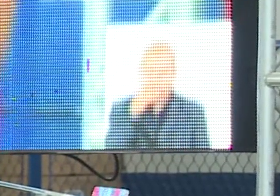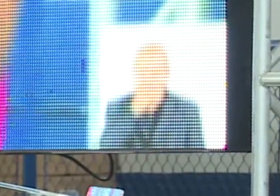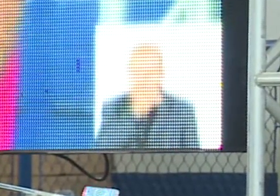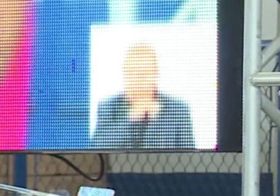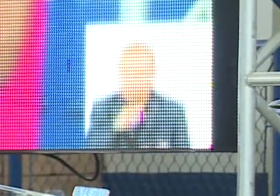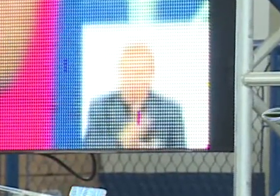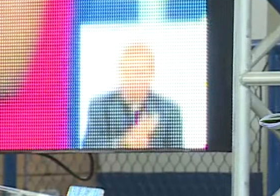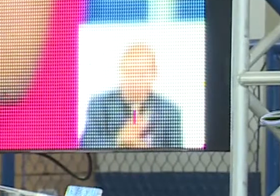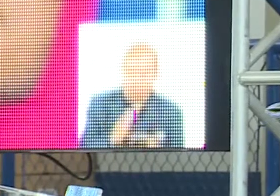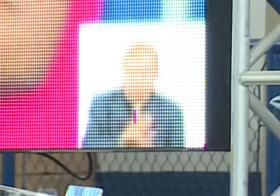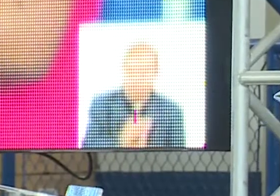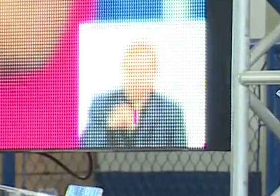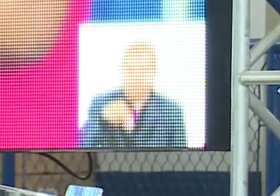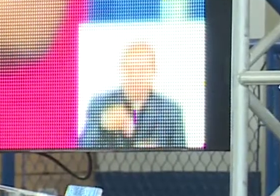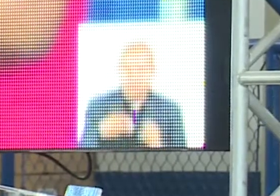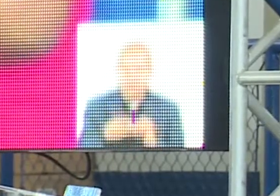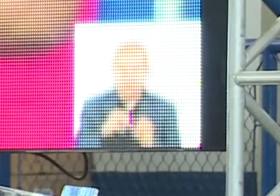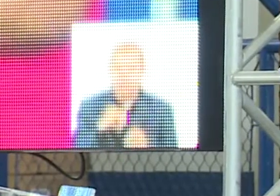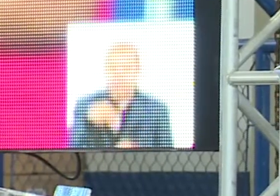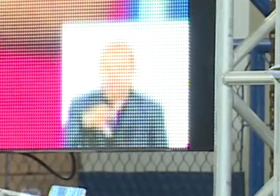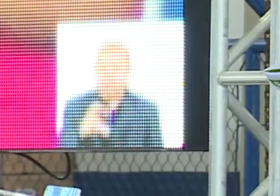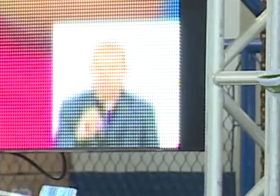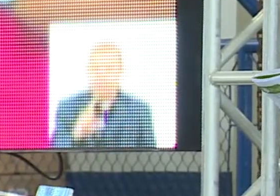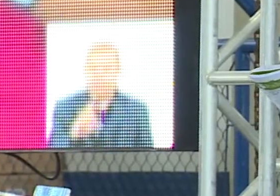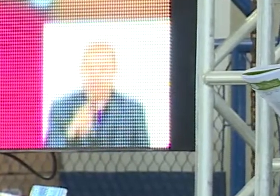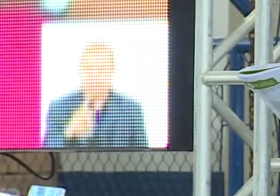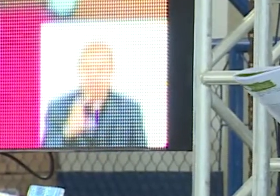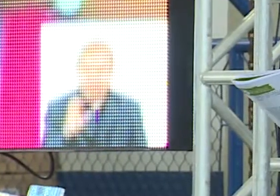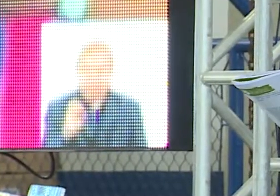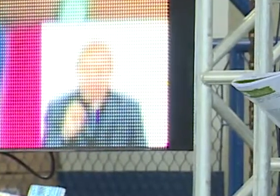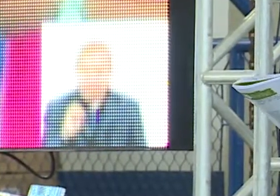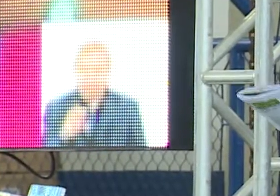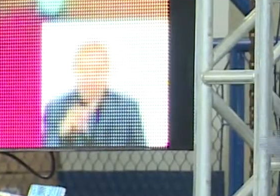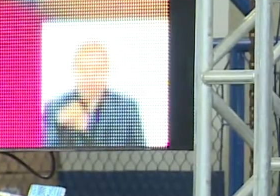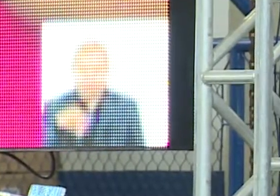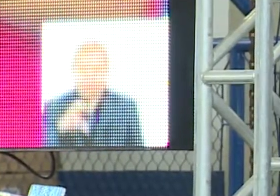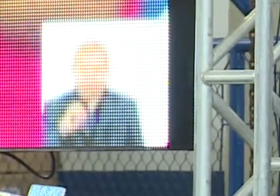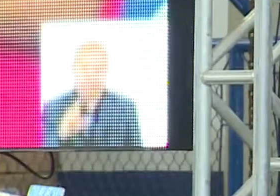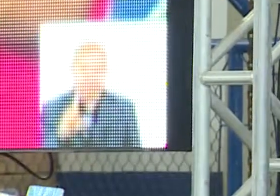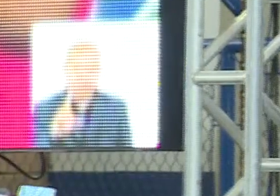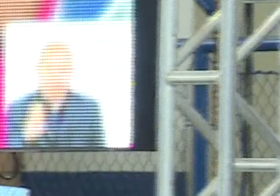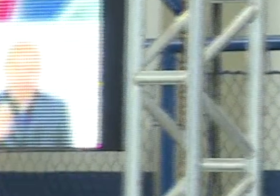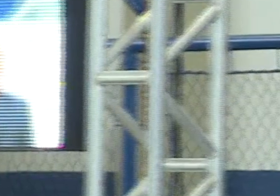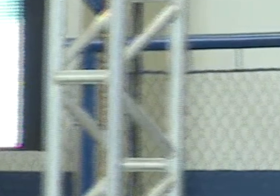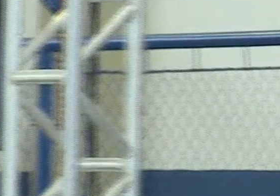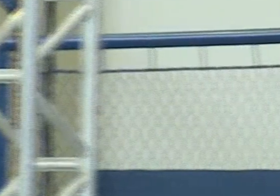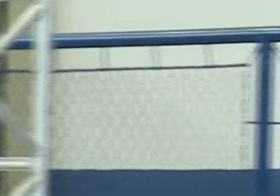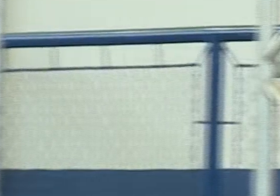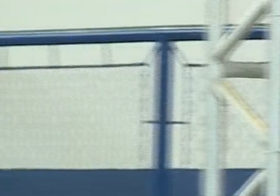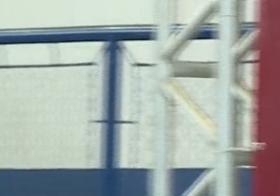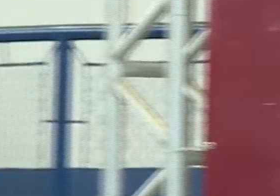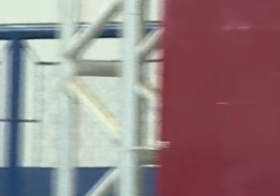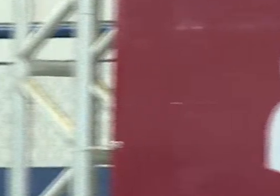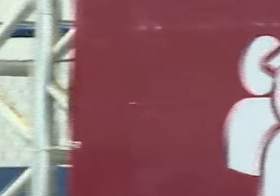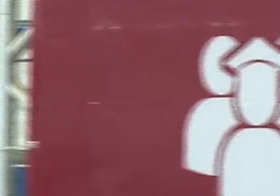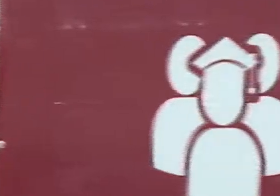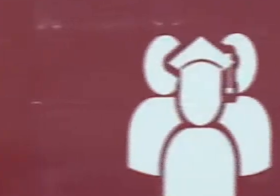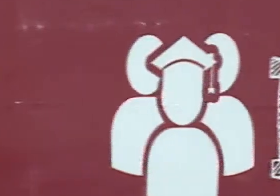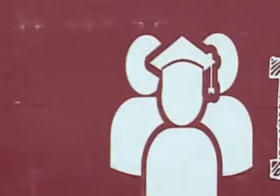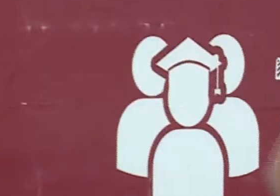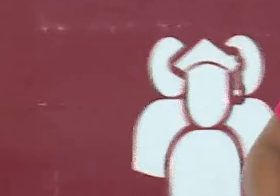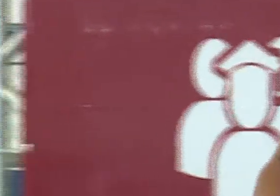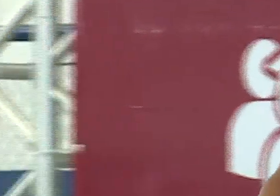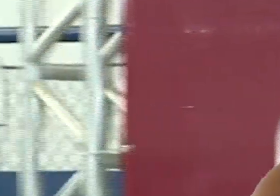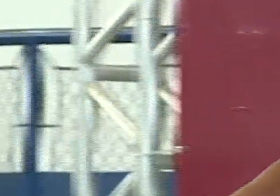subir para a atmosfera. A transformação mencionada do texto é, vamos lá, mudanças de